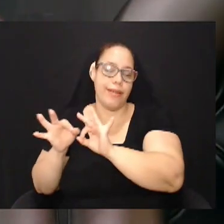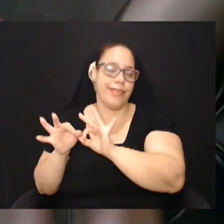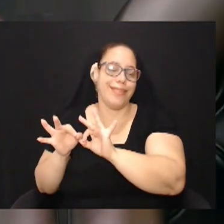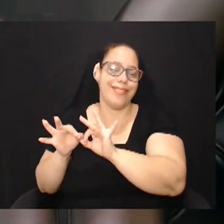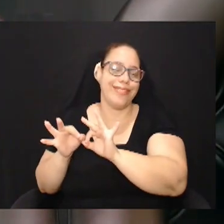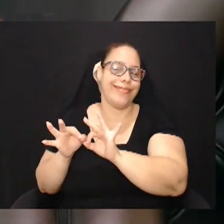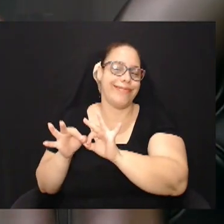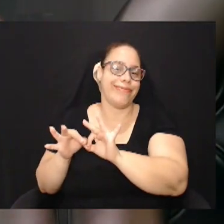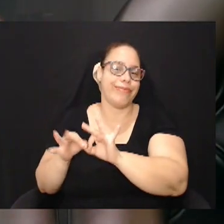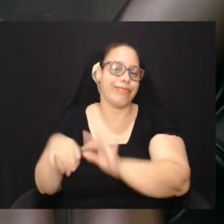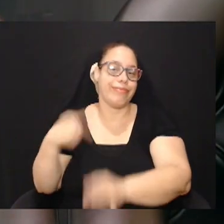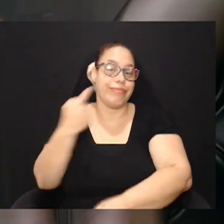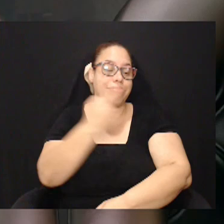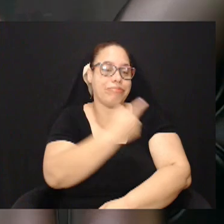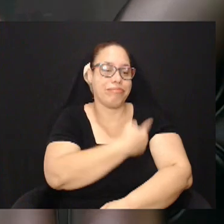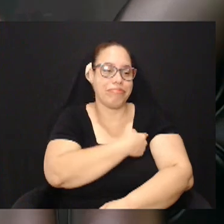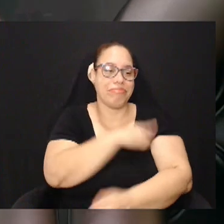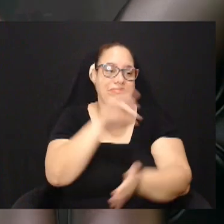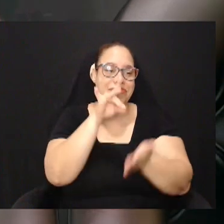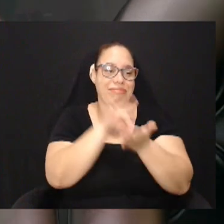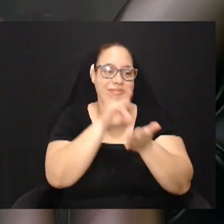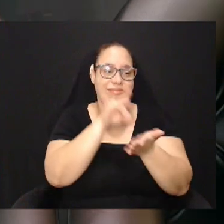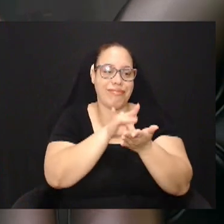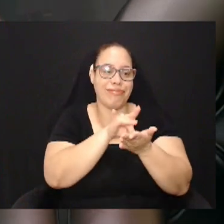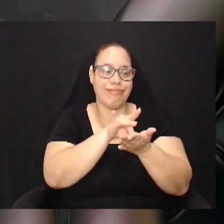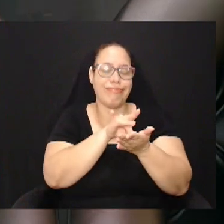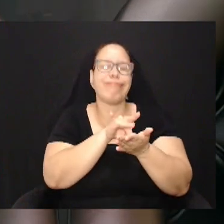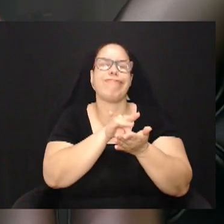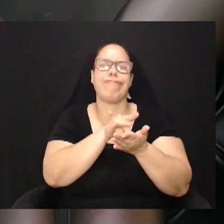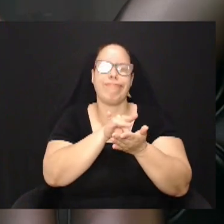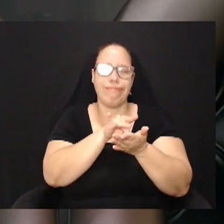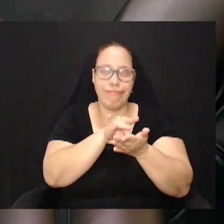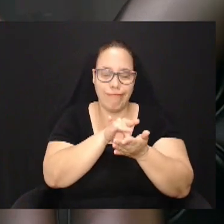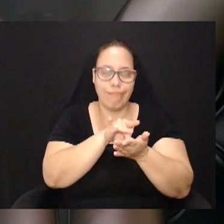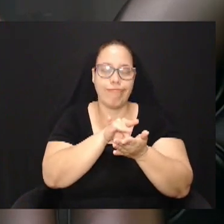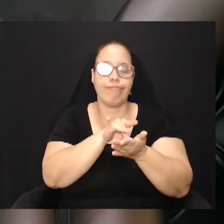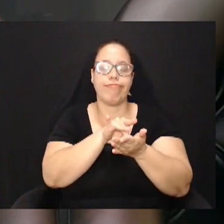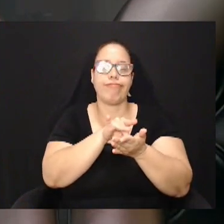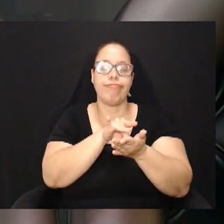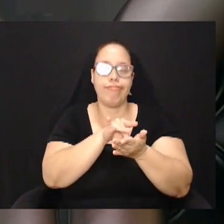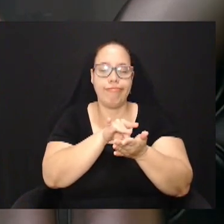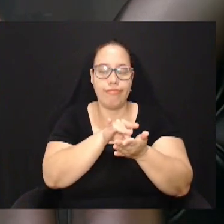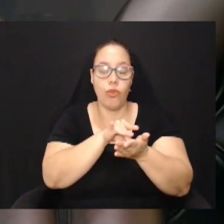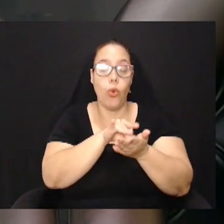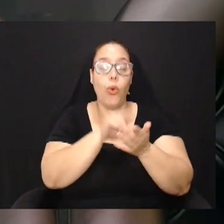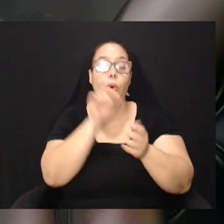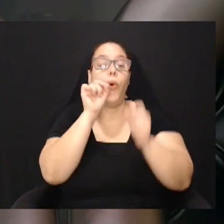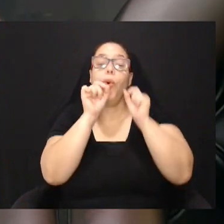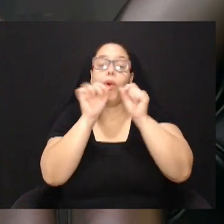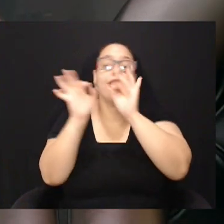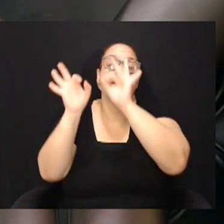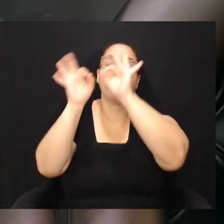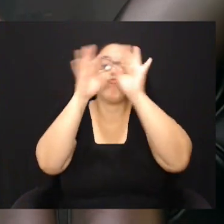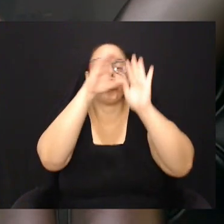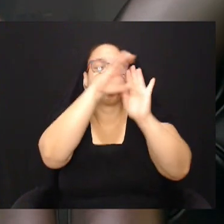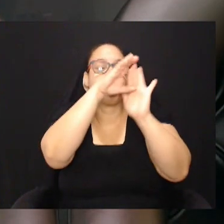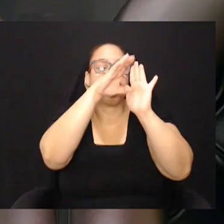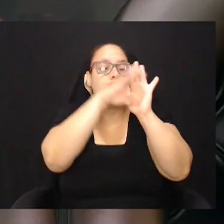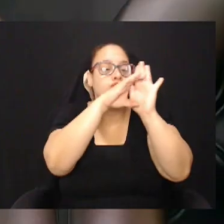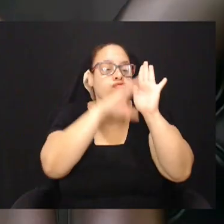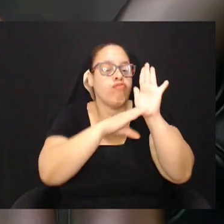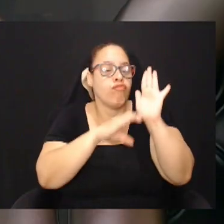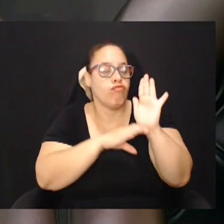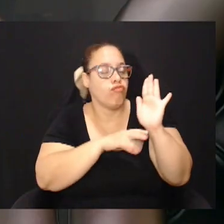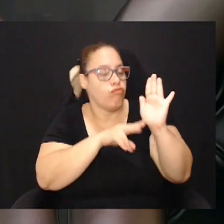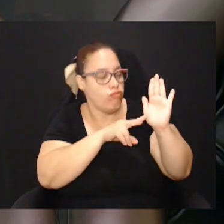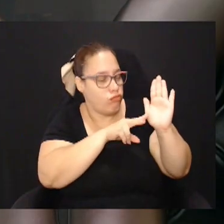nosso mundo interno, uhum. né? O que esse conteúdo que nós estamos trazendo para o